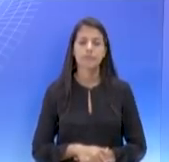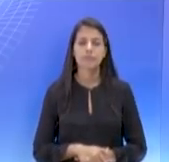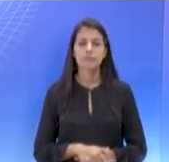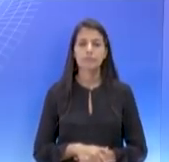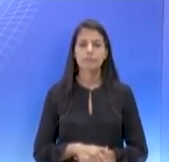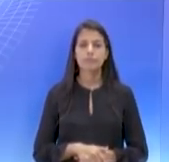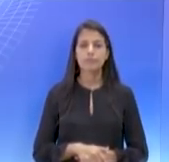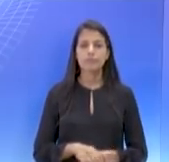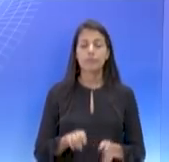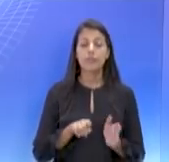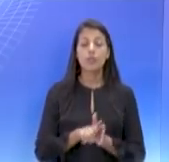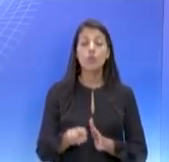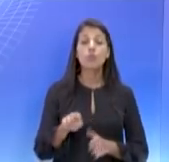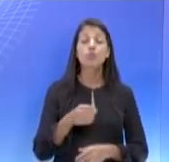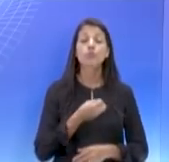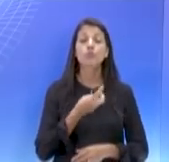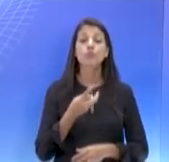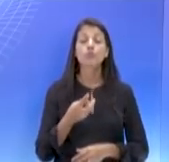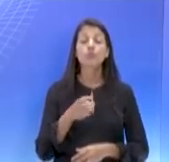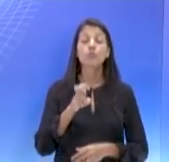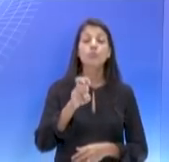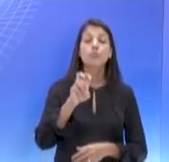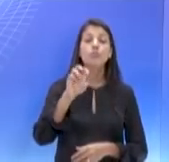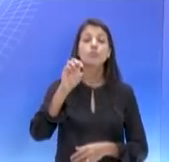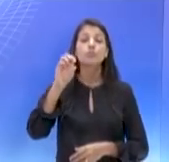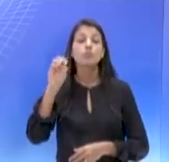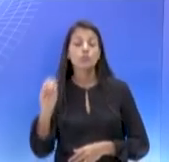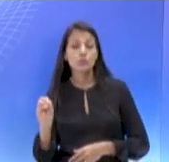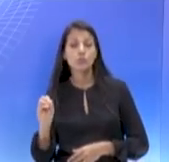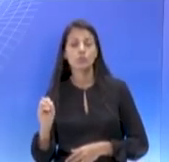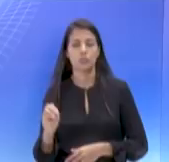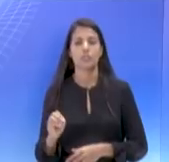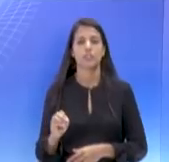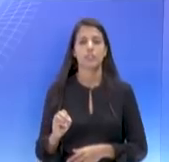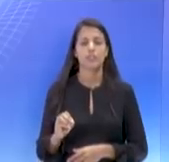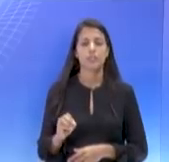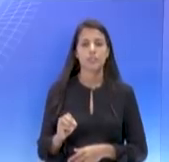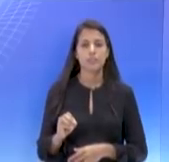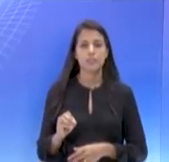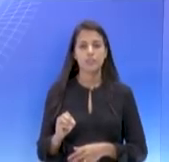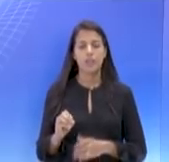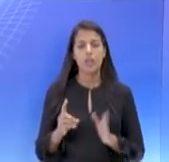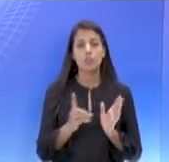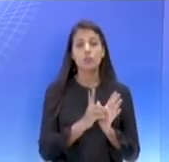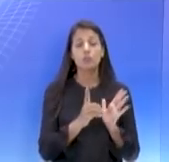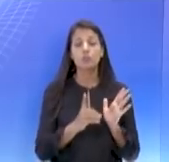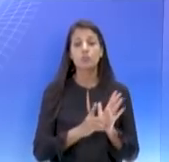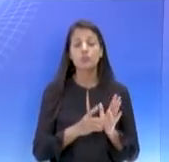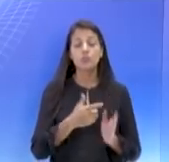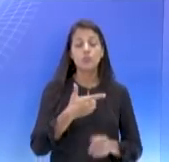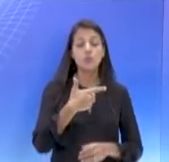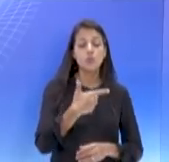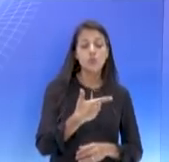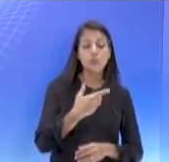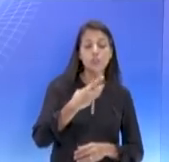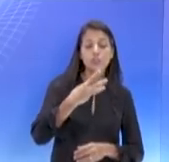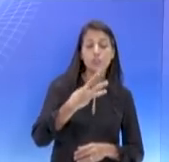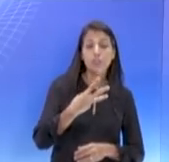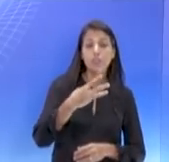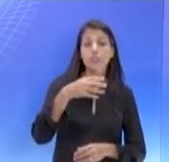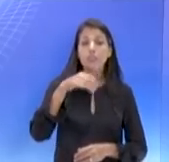Questão número 50 do Enem, artigo 231. Olha só como é que começa esse enunciado. Tem que prestar